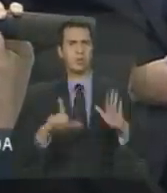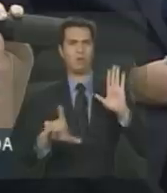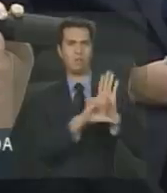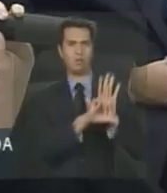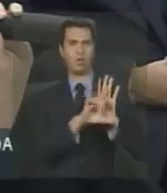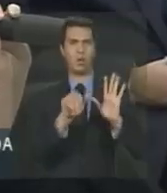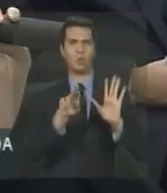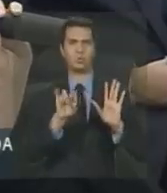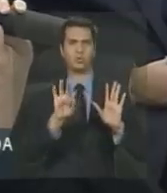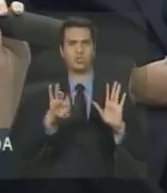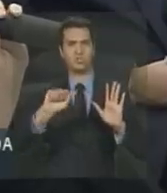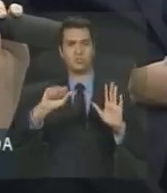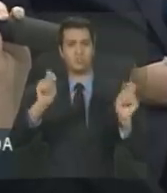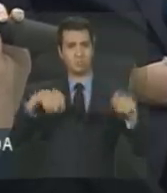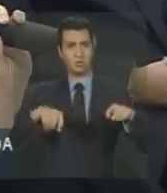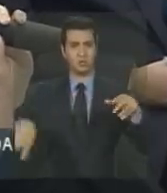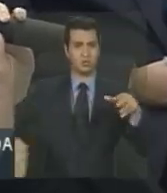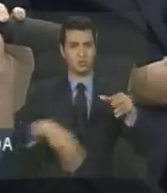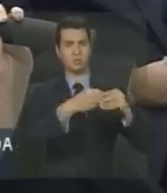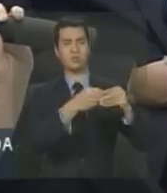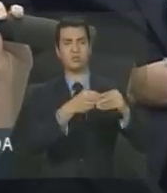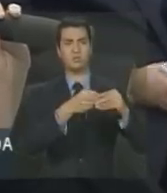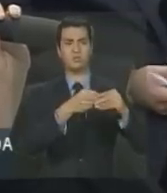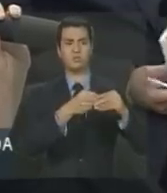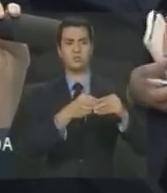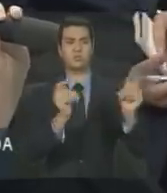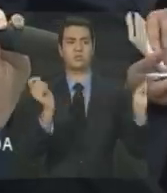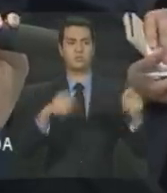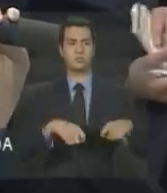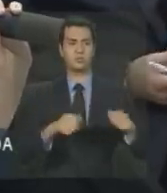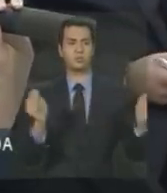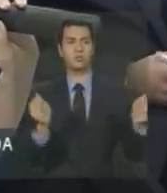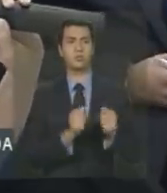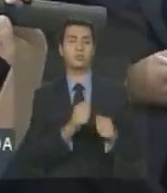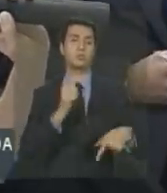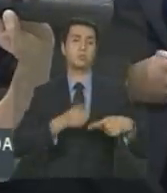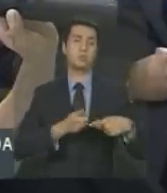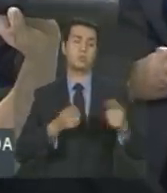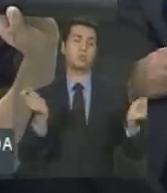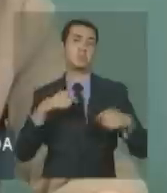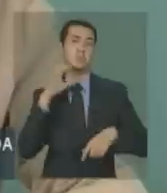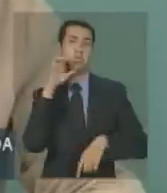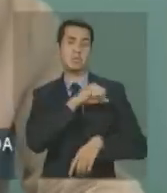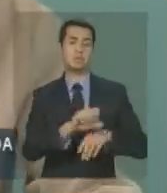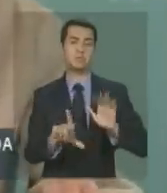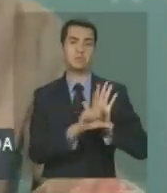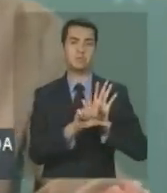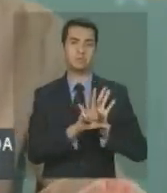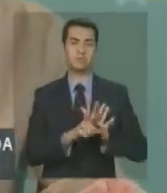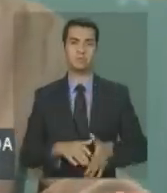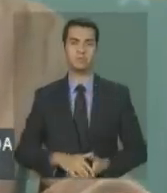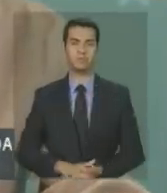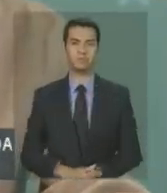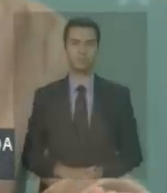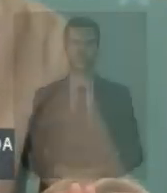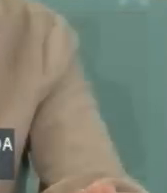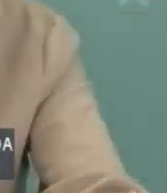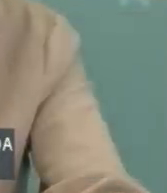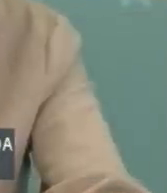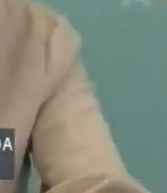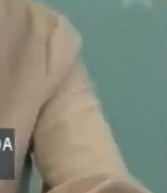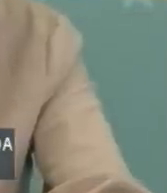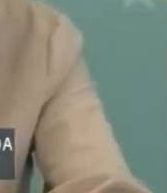a essa mudança aí colocar tudo eh numa mesma questão até para de repente tramitar mais rápido não nós temos realmente